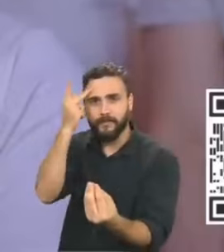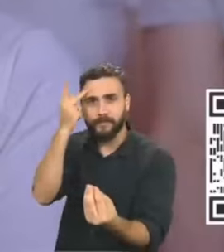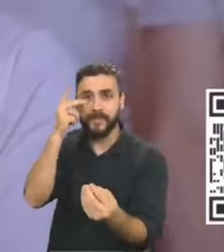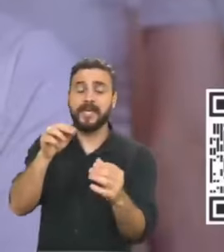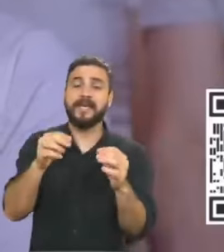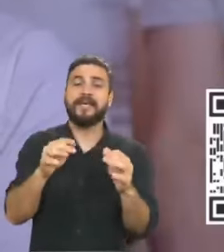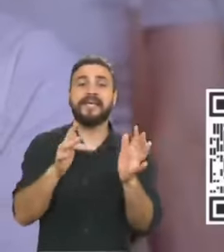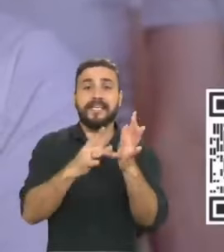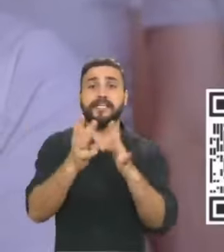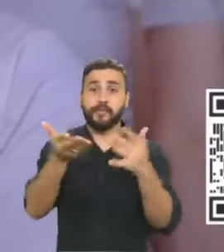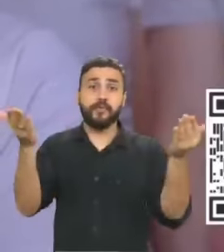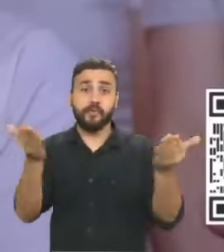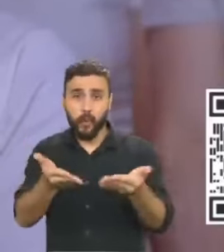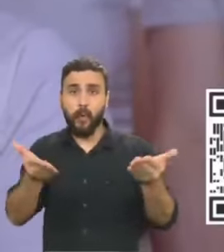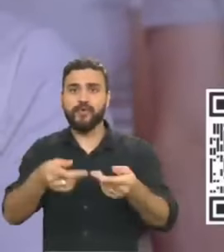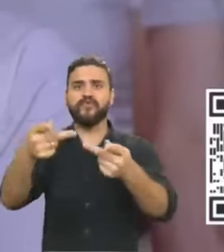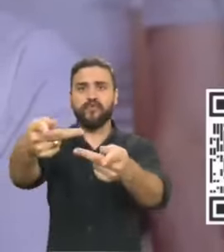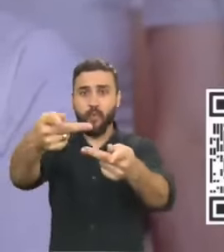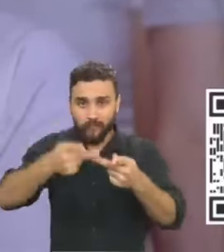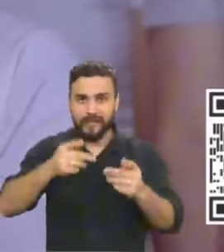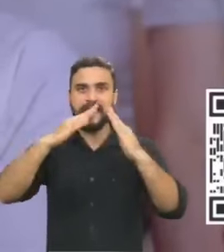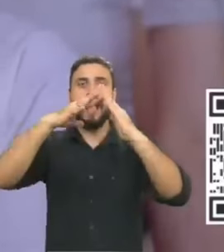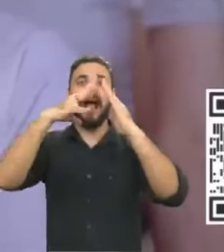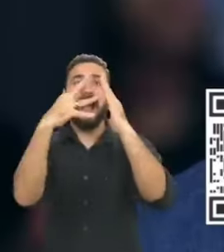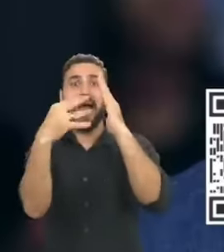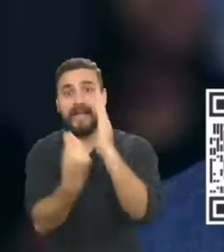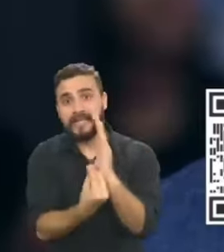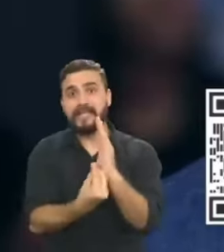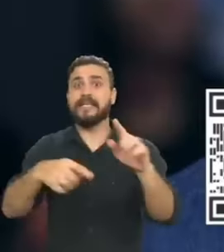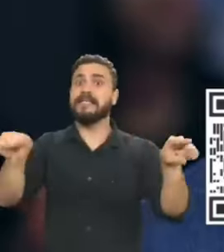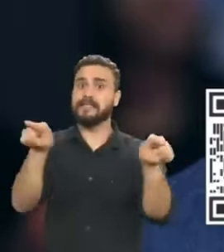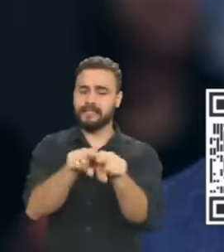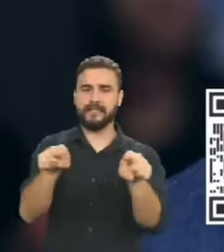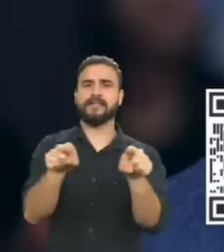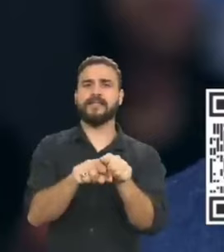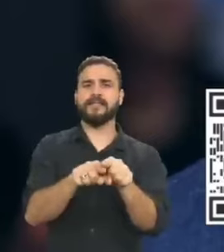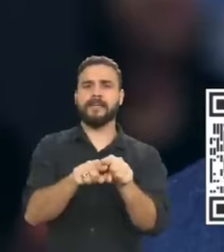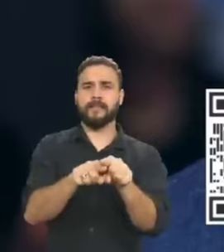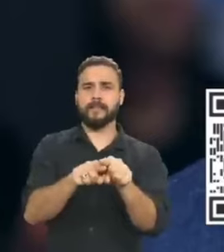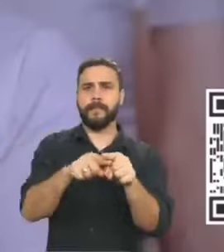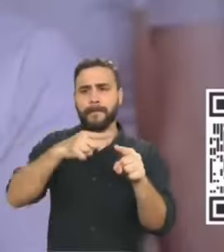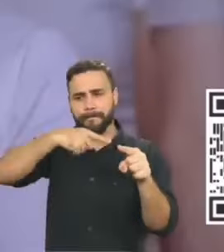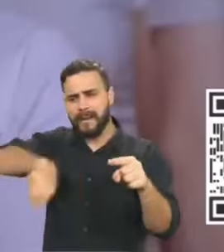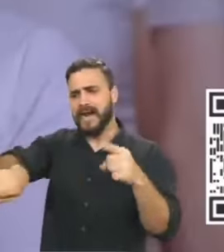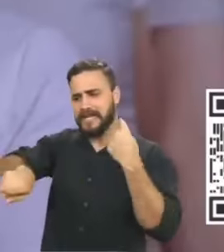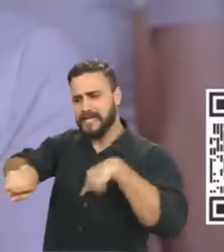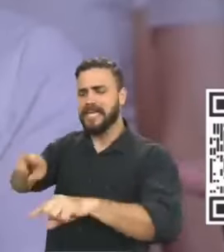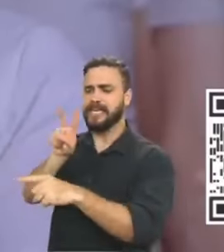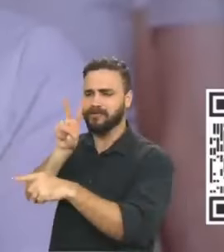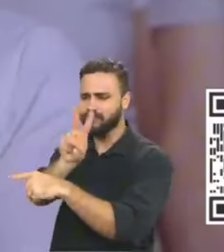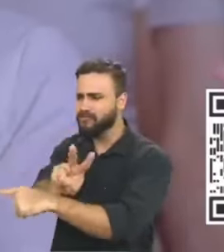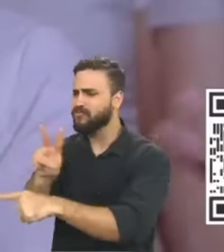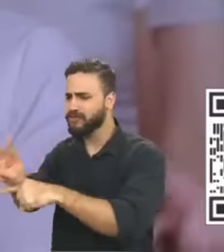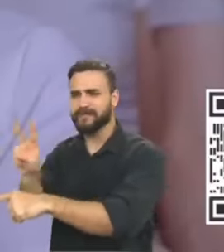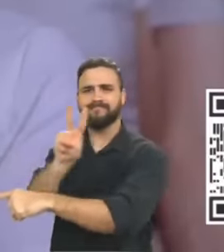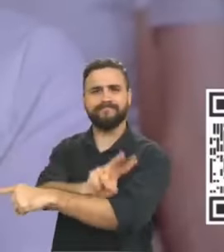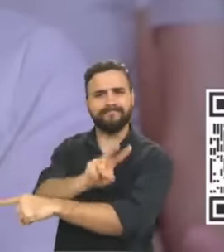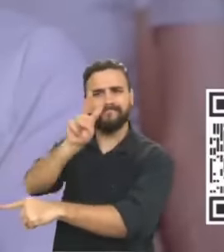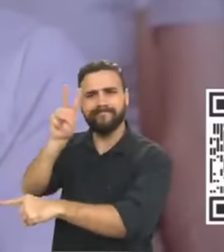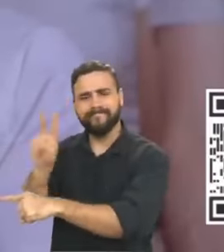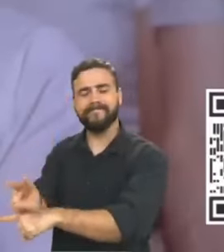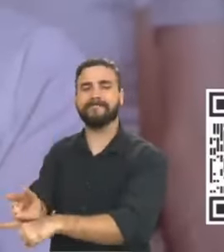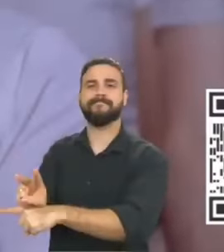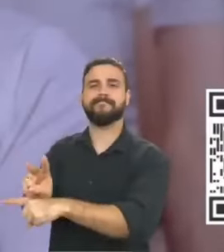igreja, se dirigiu a seus discípulos. Então essa tarefa de cuidar, de socorrer, de